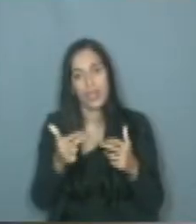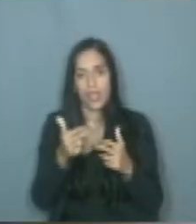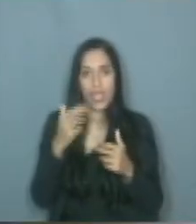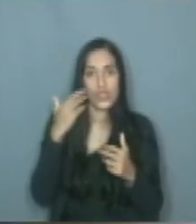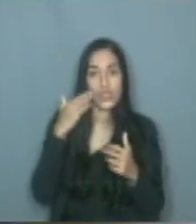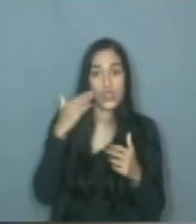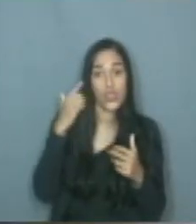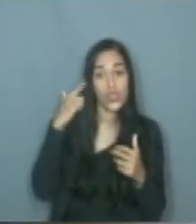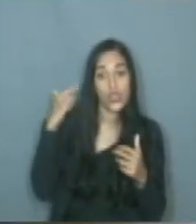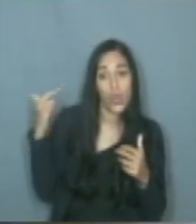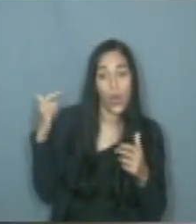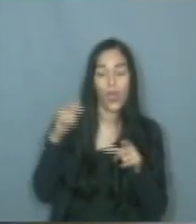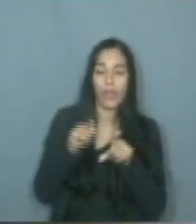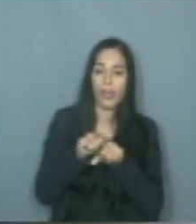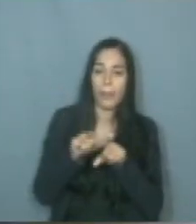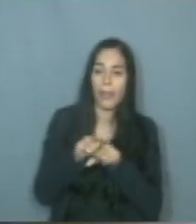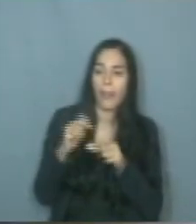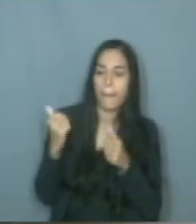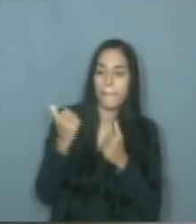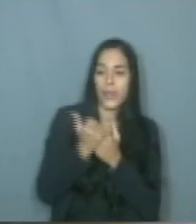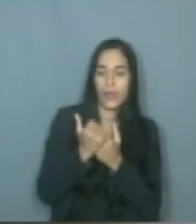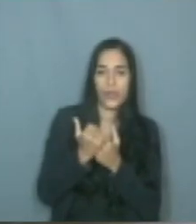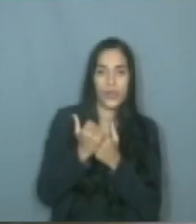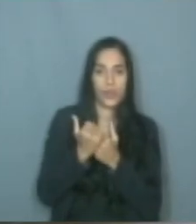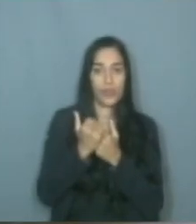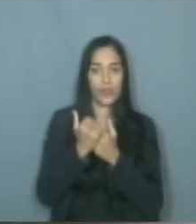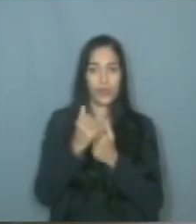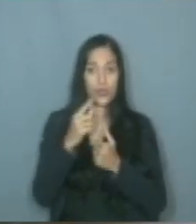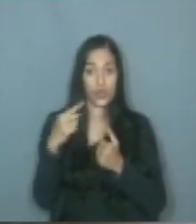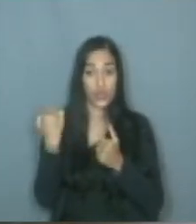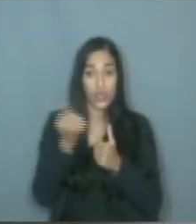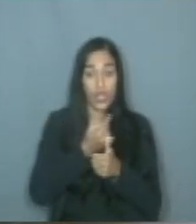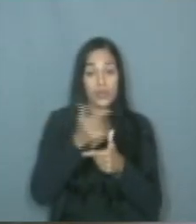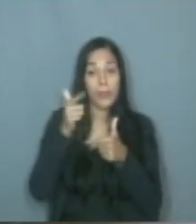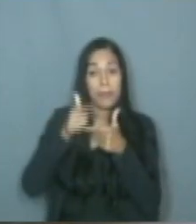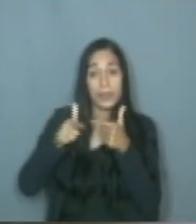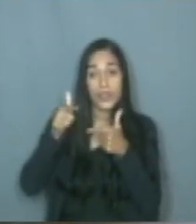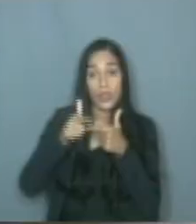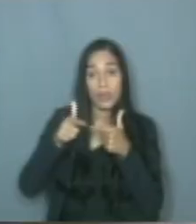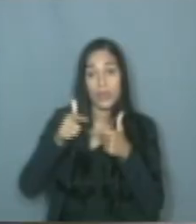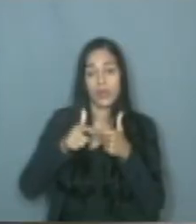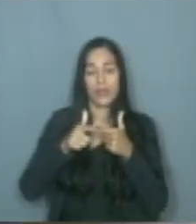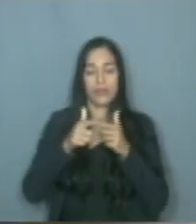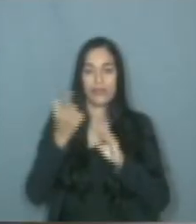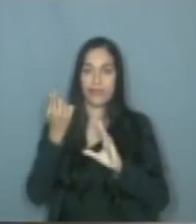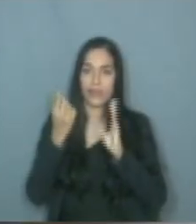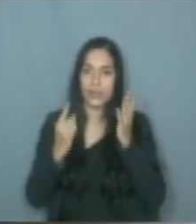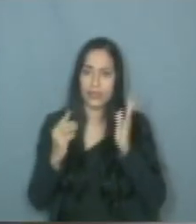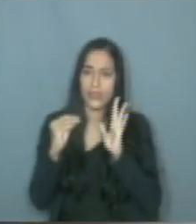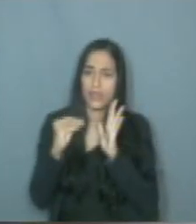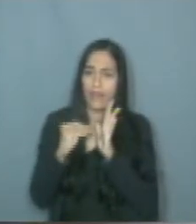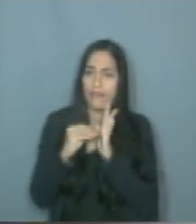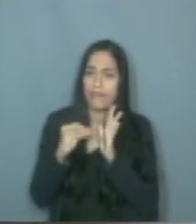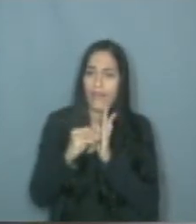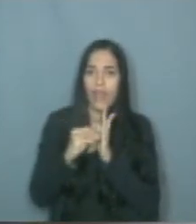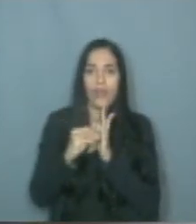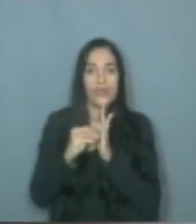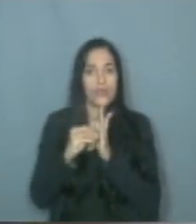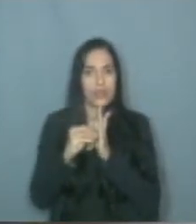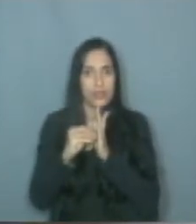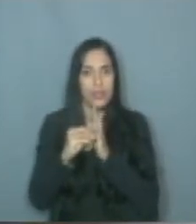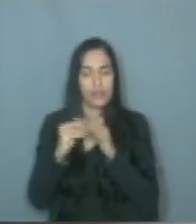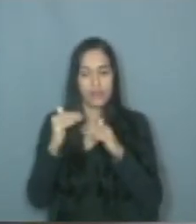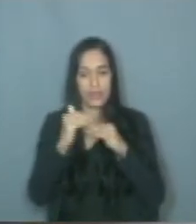Gente, nós estamos tendo um problema grave durante o Carnaval, que é a falta de aplicação do princípio